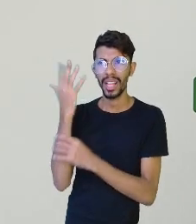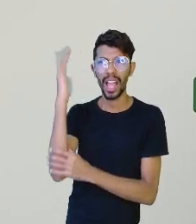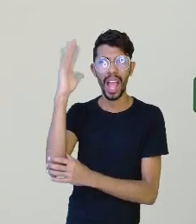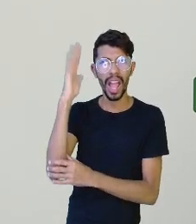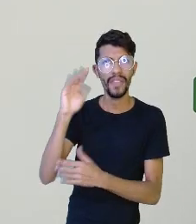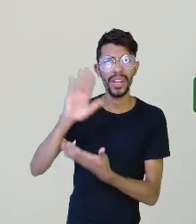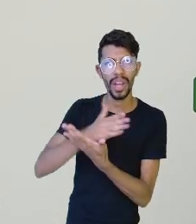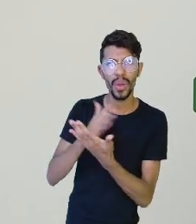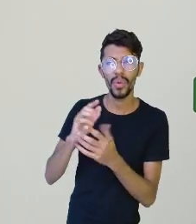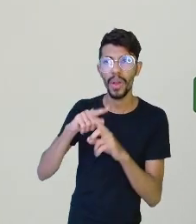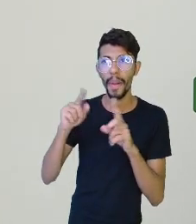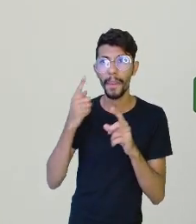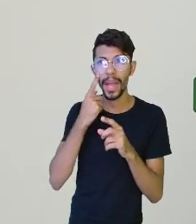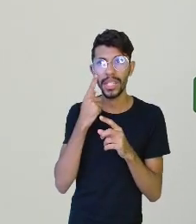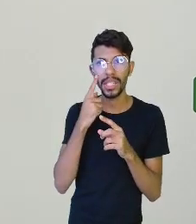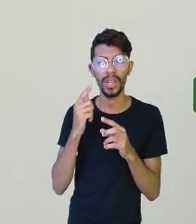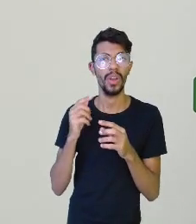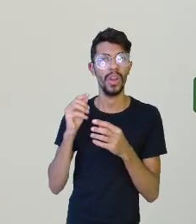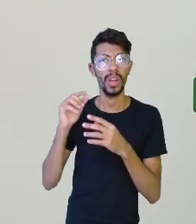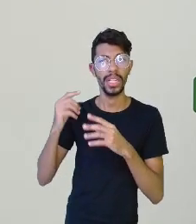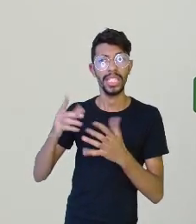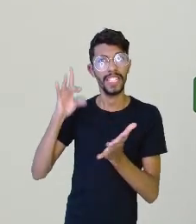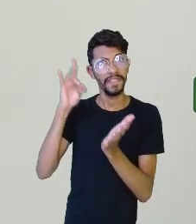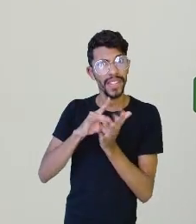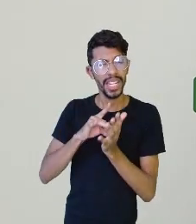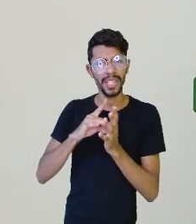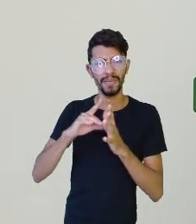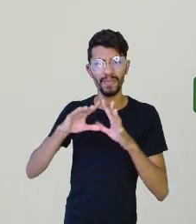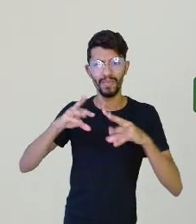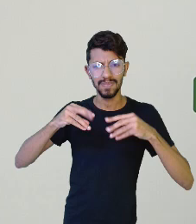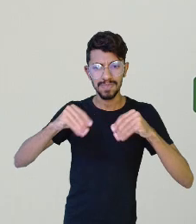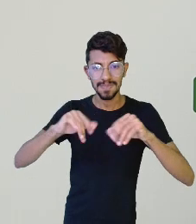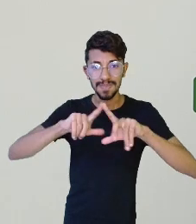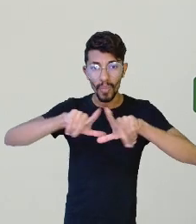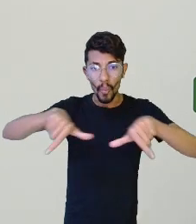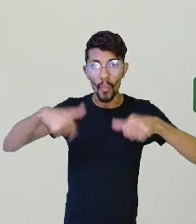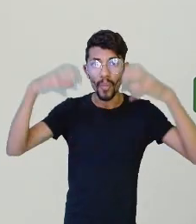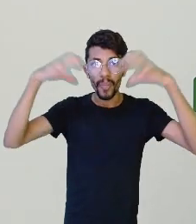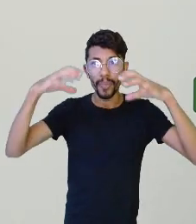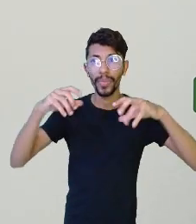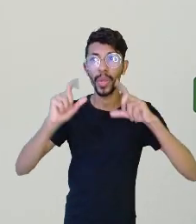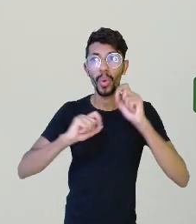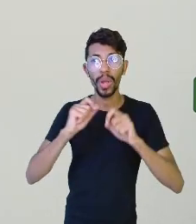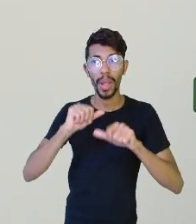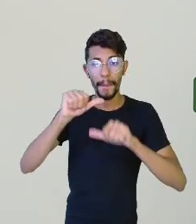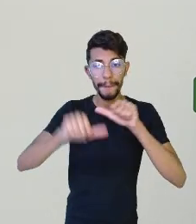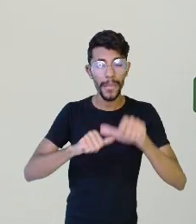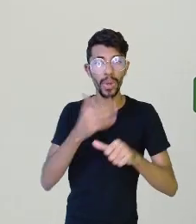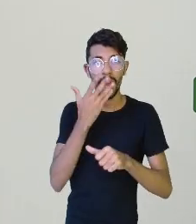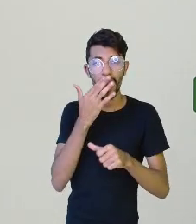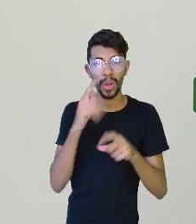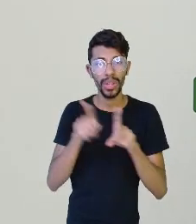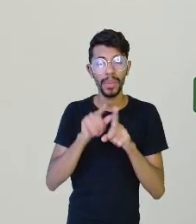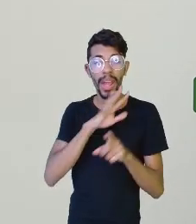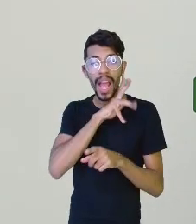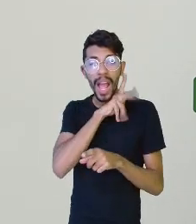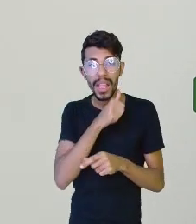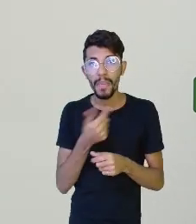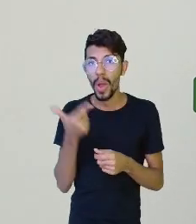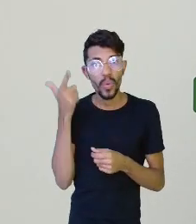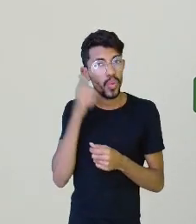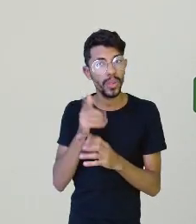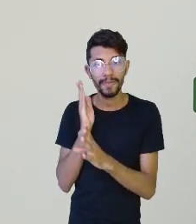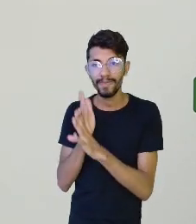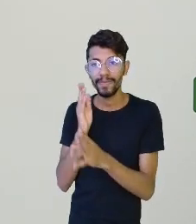seca intensa, toda a vegetação ali muda a cor, o gado fica com dificuldade, os animais têm dificuldade de encontrar